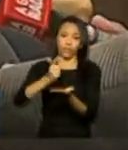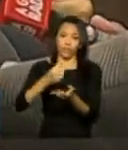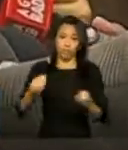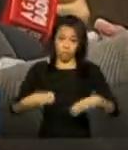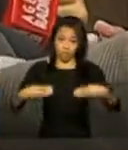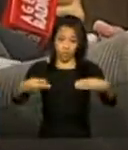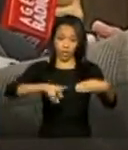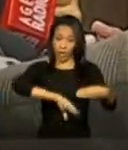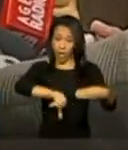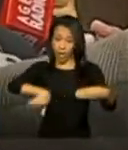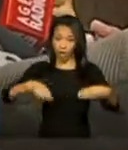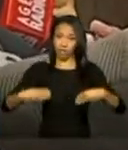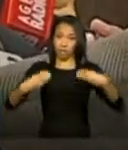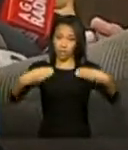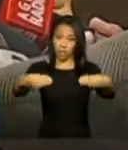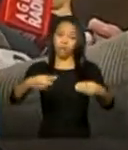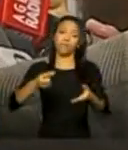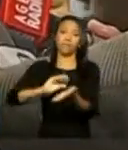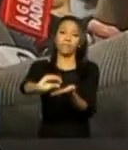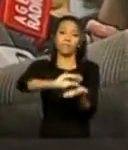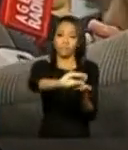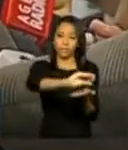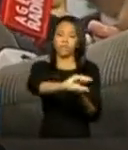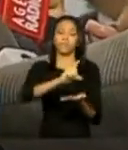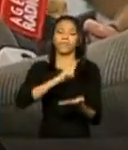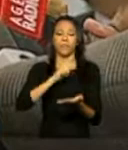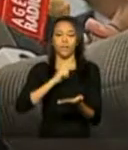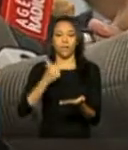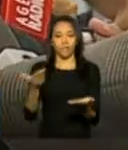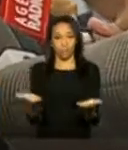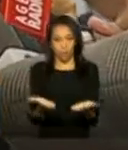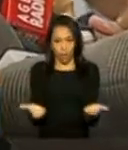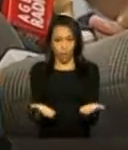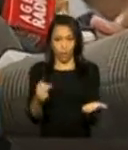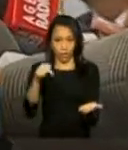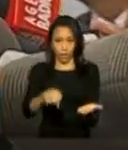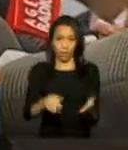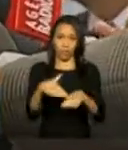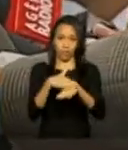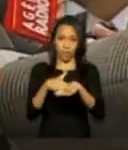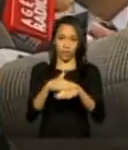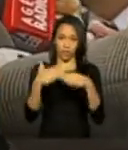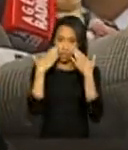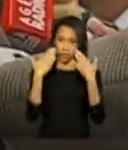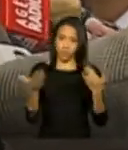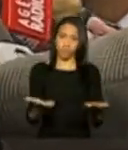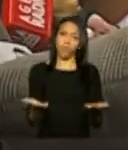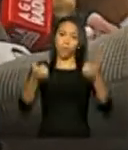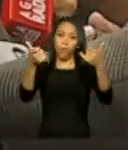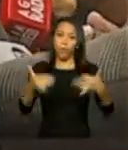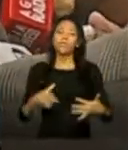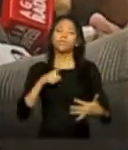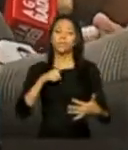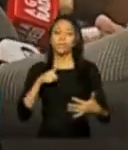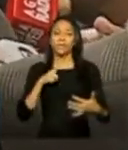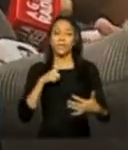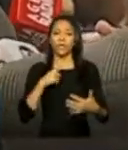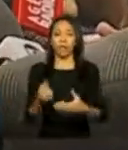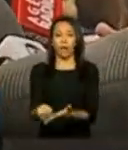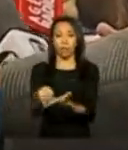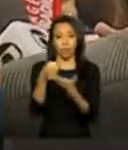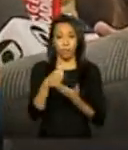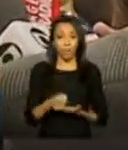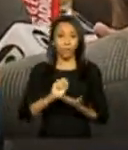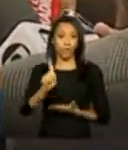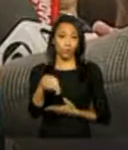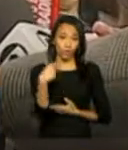investimentos, esta ação que nós estamos aqui deflagrando é uma ação onde exige a participação